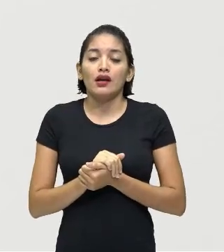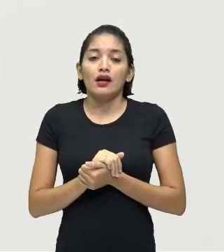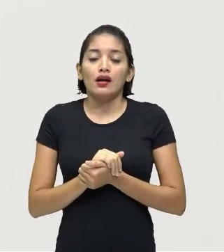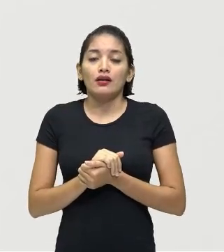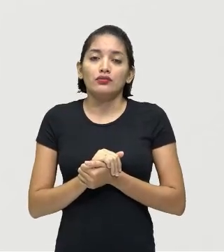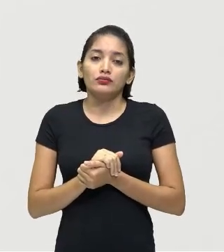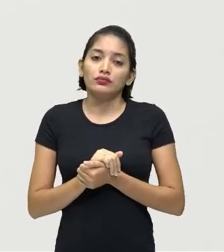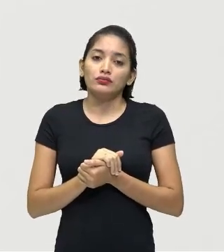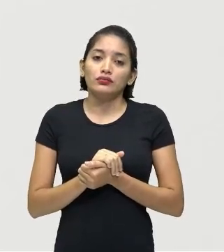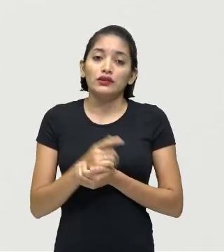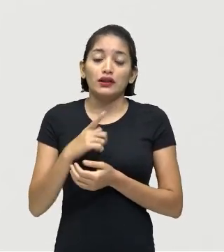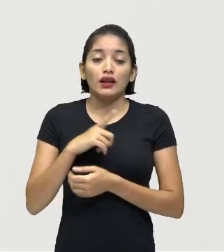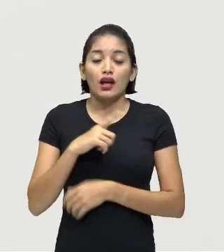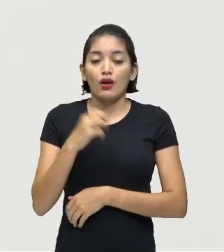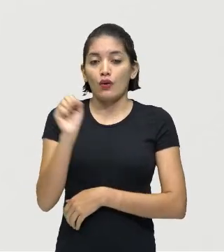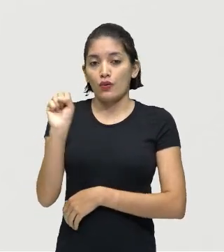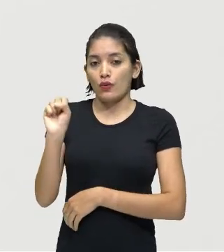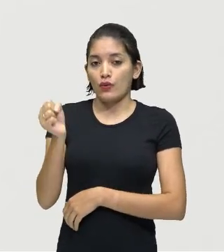aqui, ó,